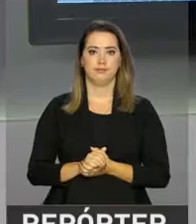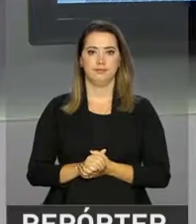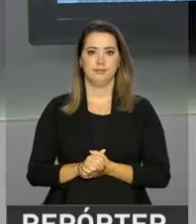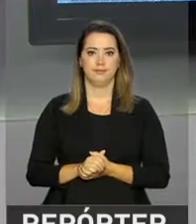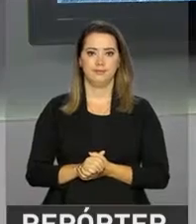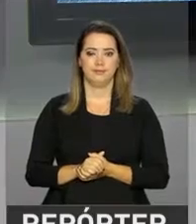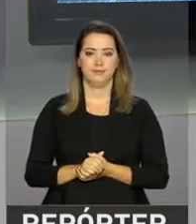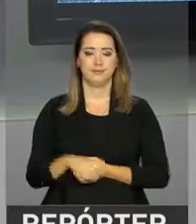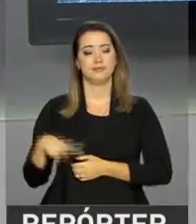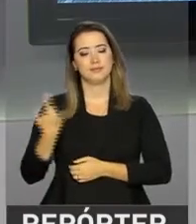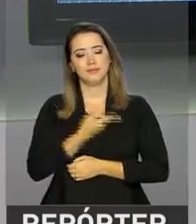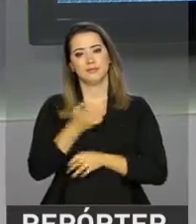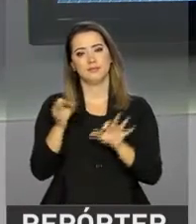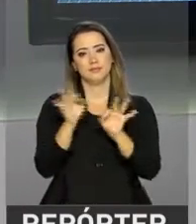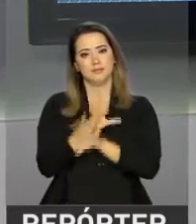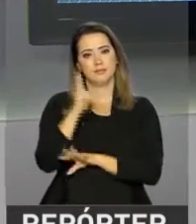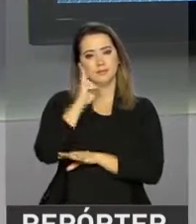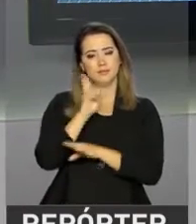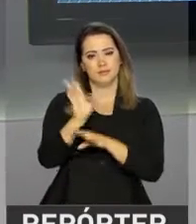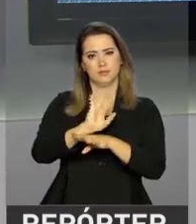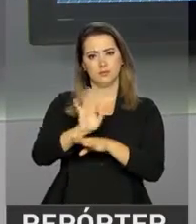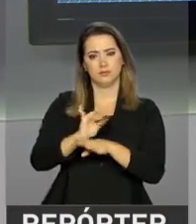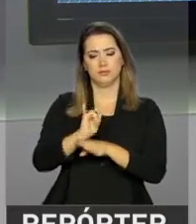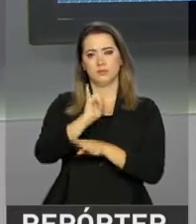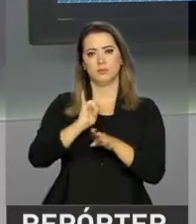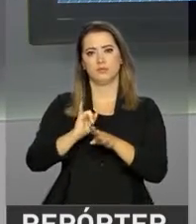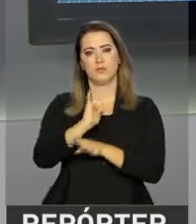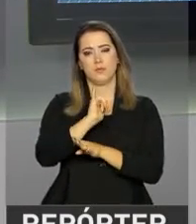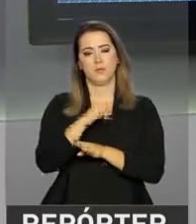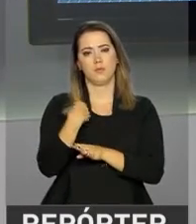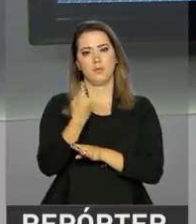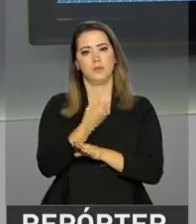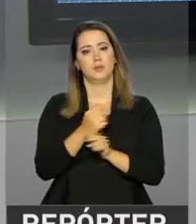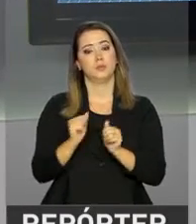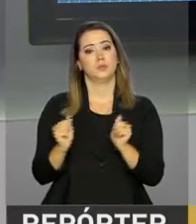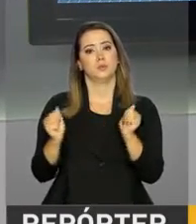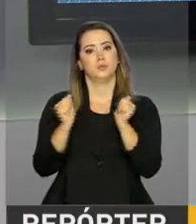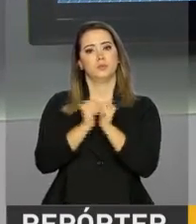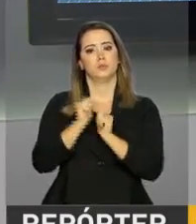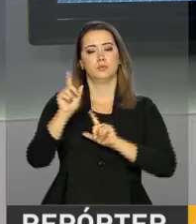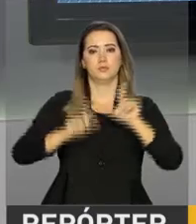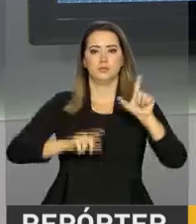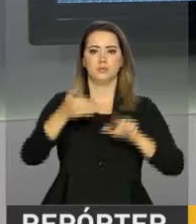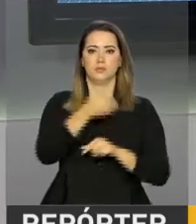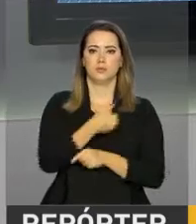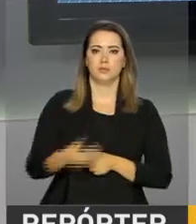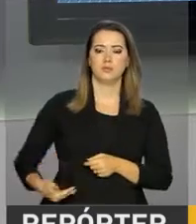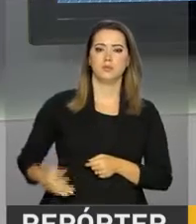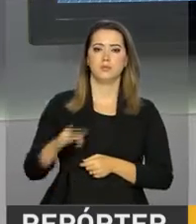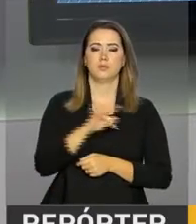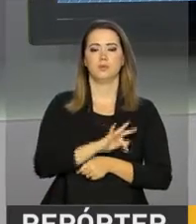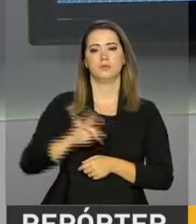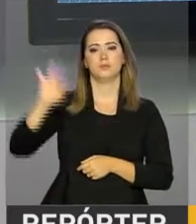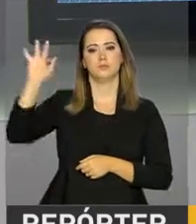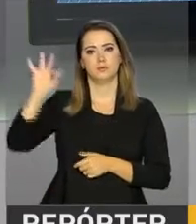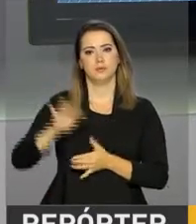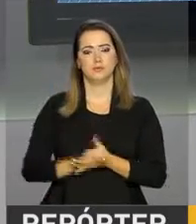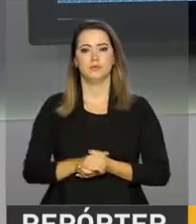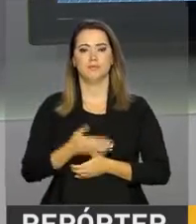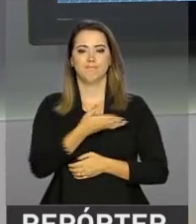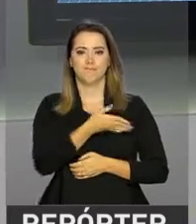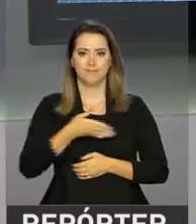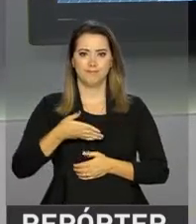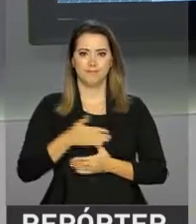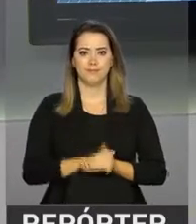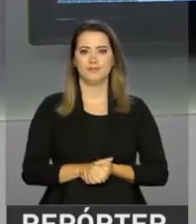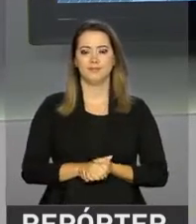e nós ficamos por aqui você pode rever as reportagens no youtube continue com a gente aqui na nbr a tv do